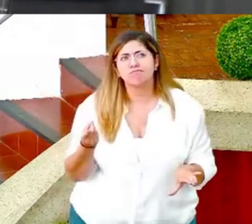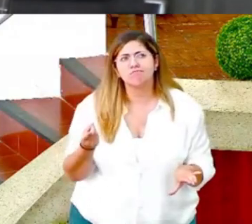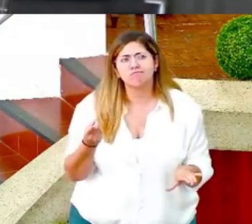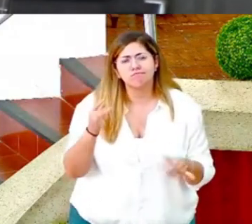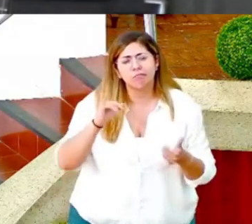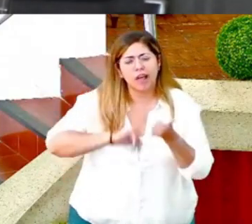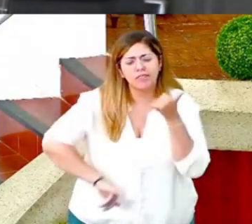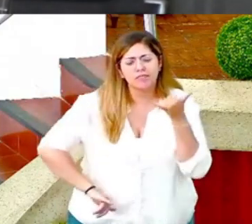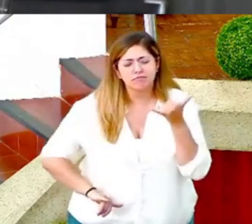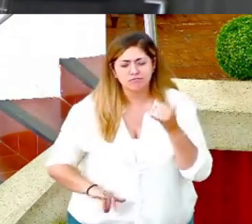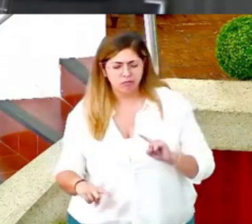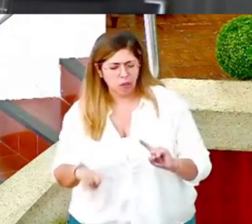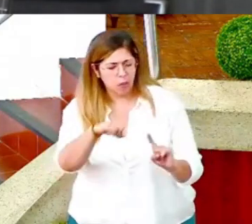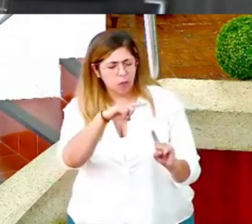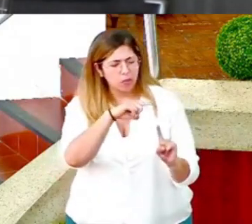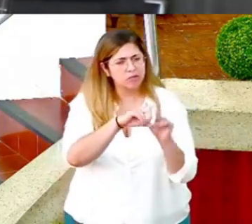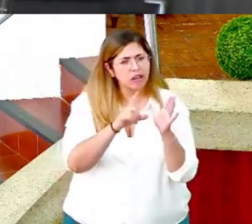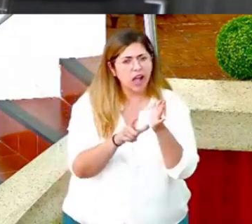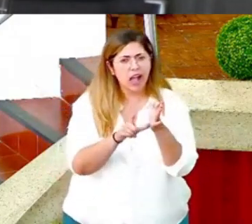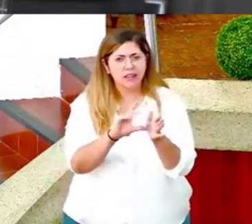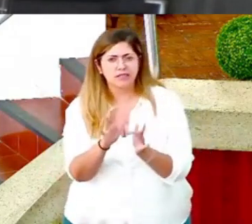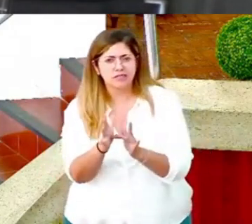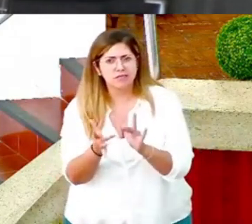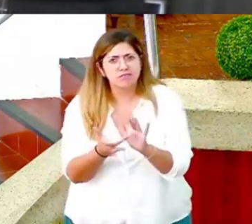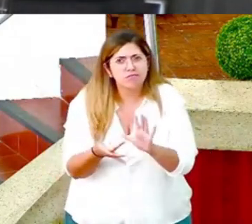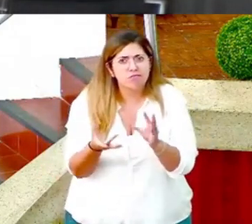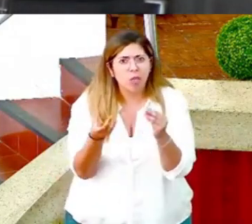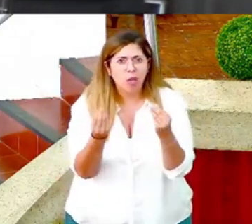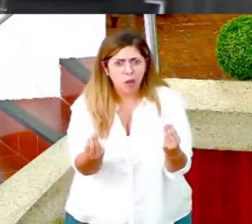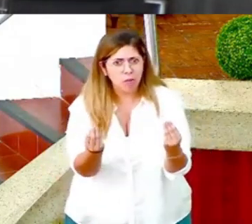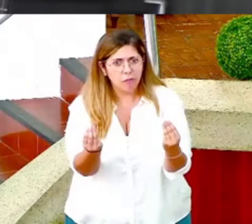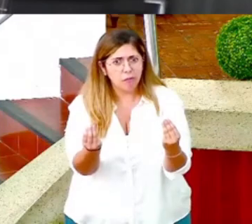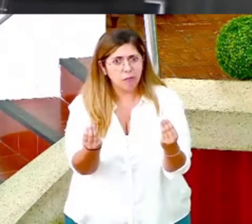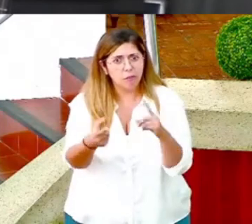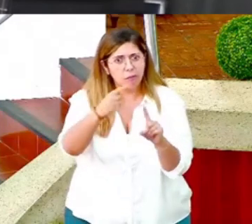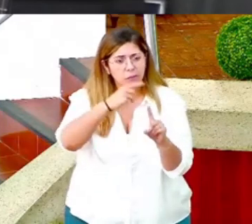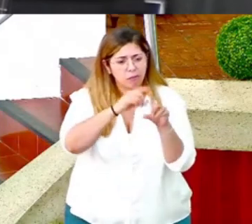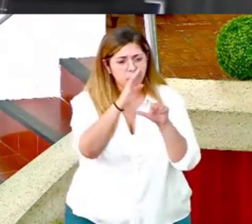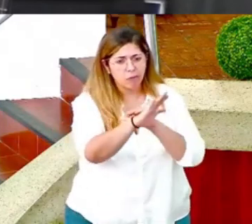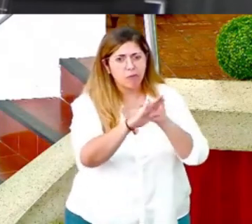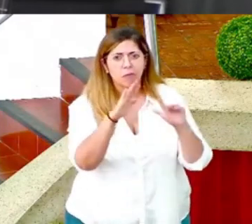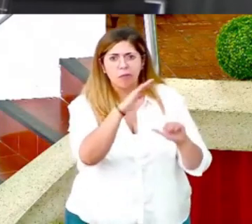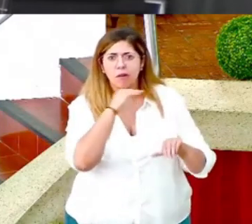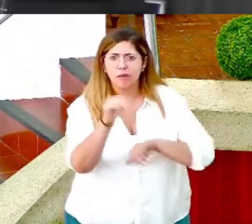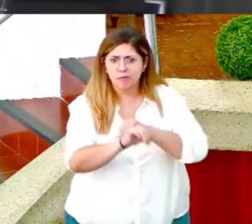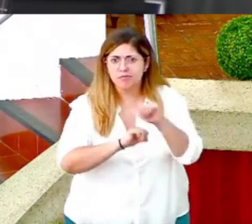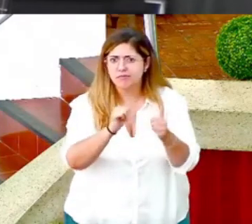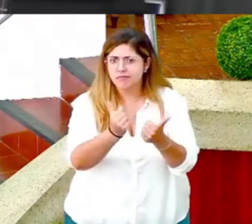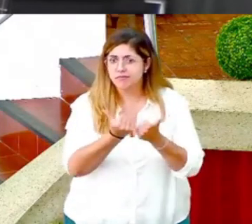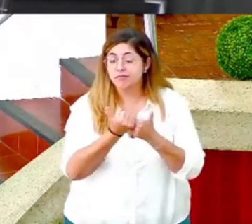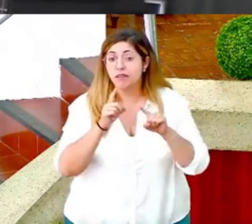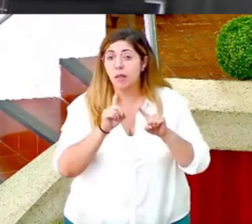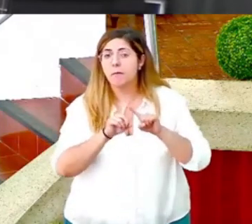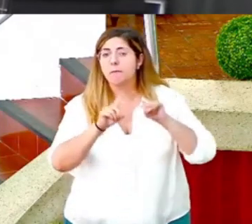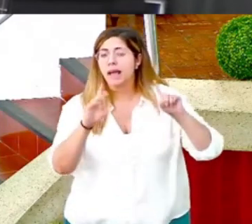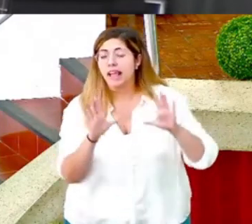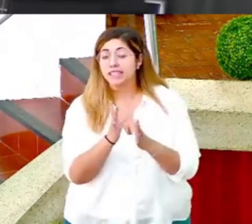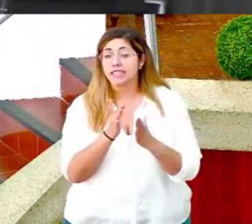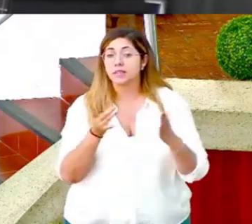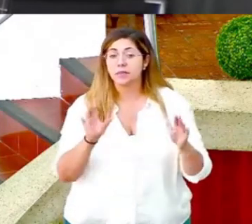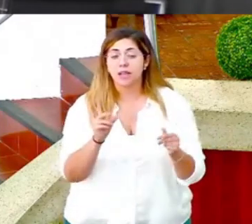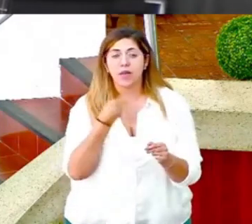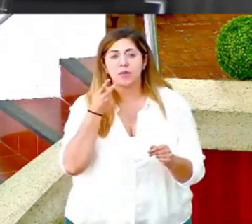640 anos antes de Cristo, que veio e que morreu na cruz. É porque a Bíblia diz que o fim da lei